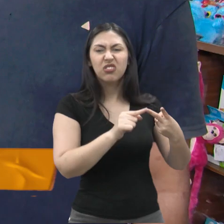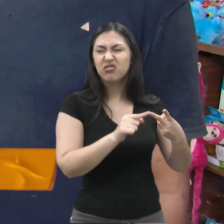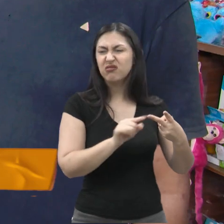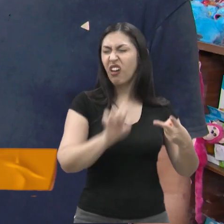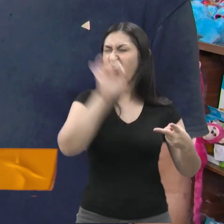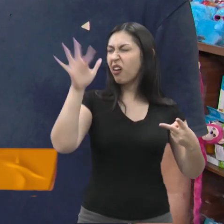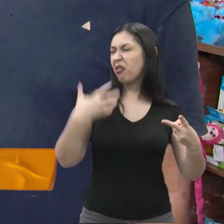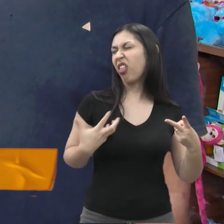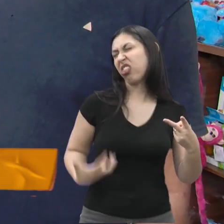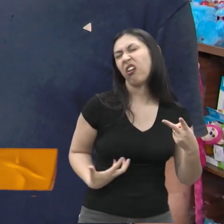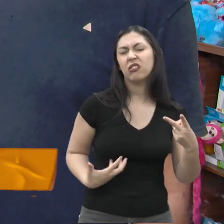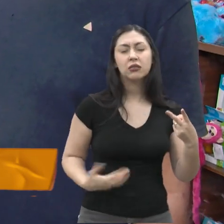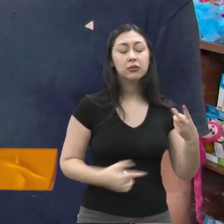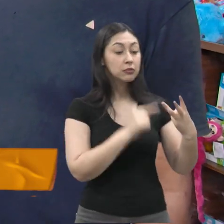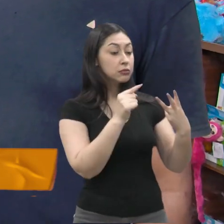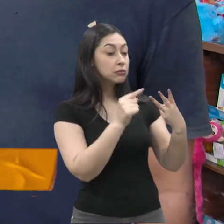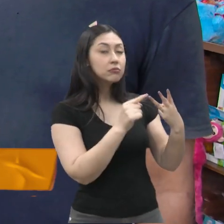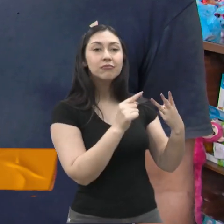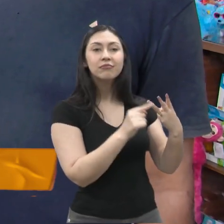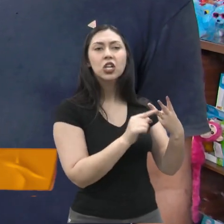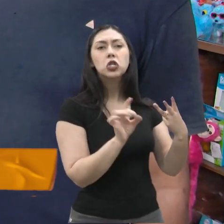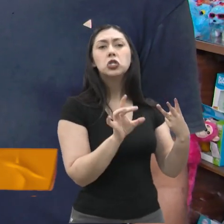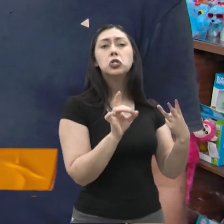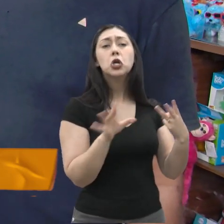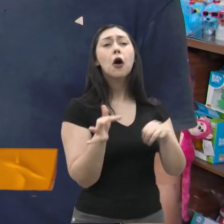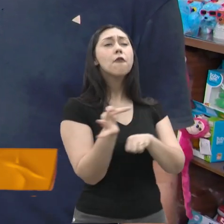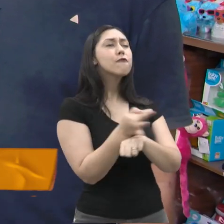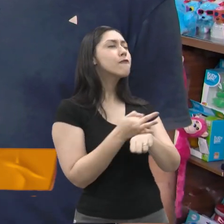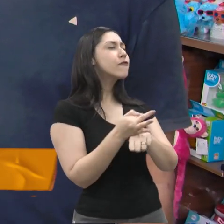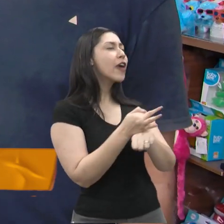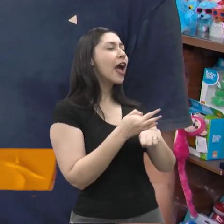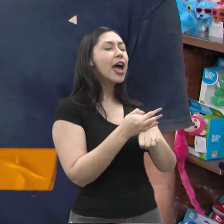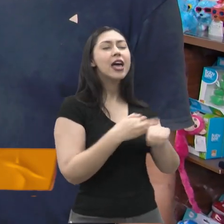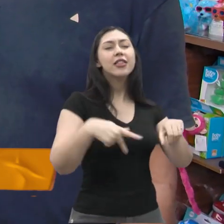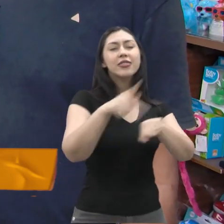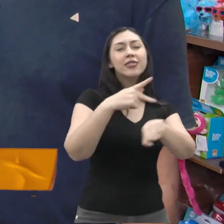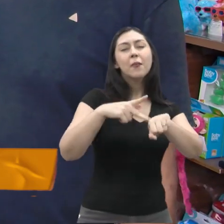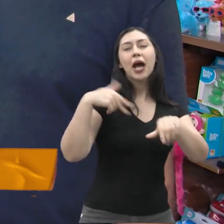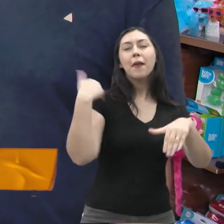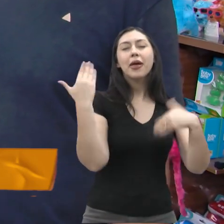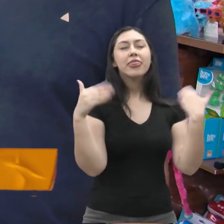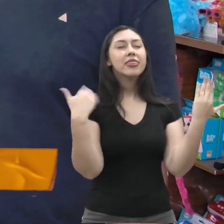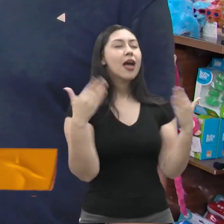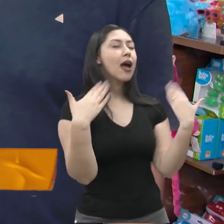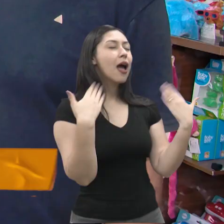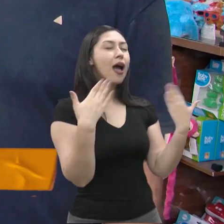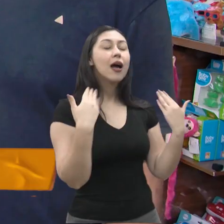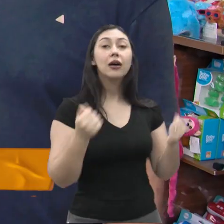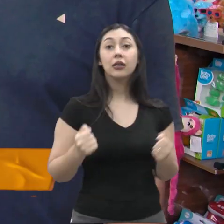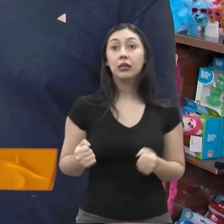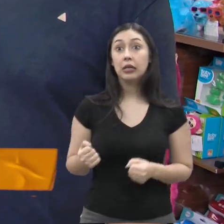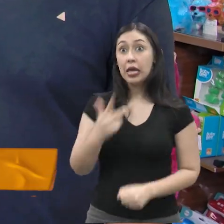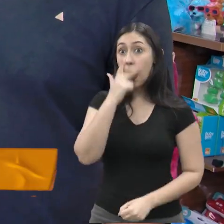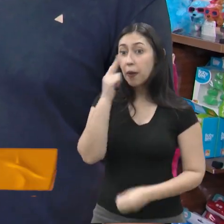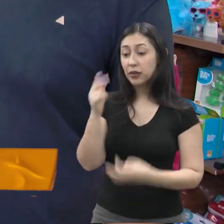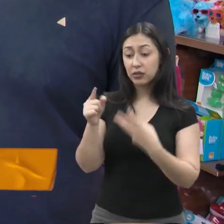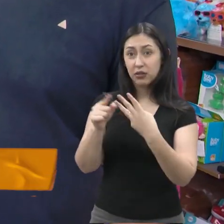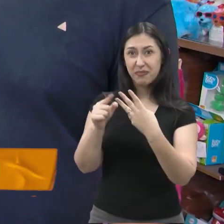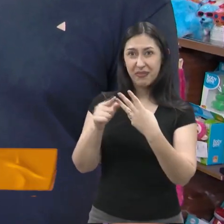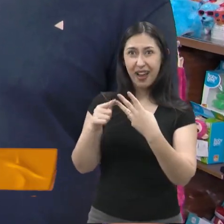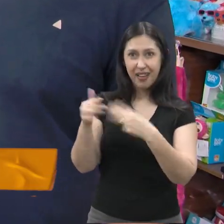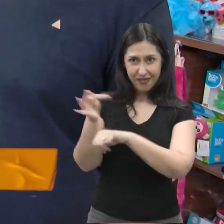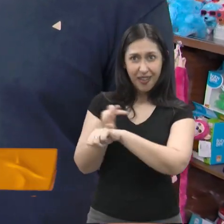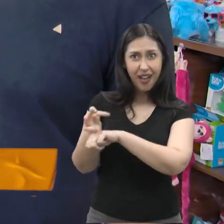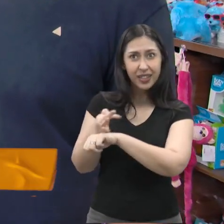da Europa ou vieram passar férias num país tropical? Eu acho que eles vieram para passar férias no país